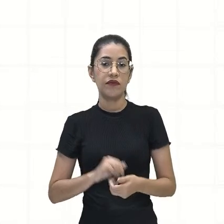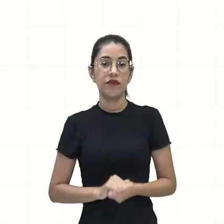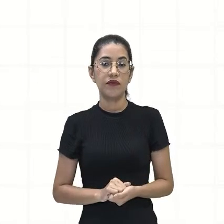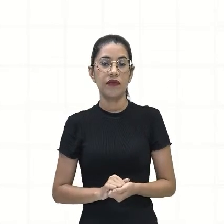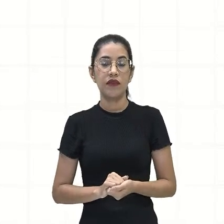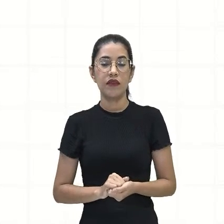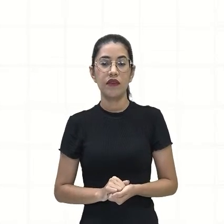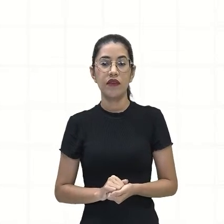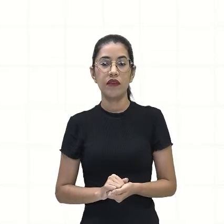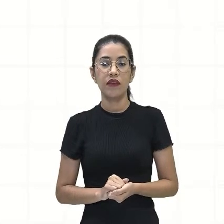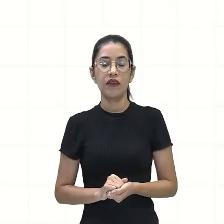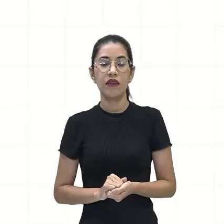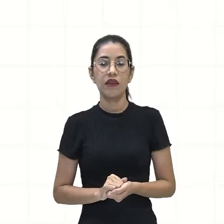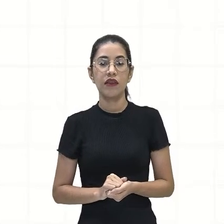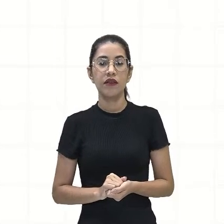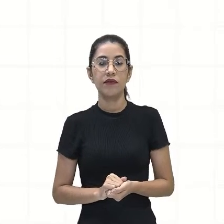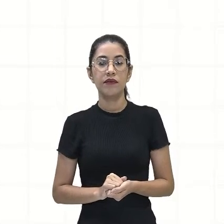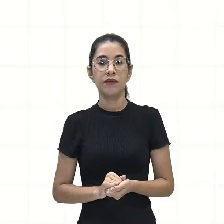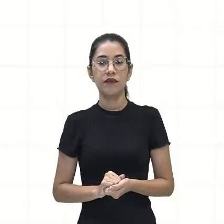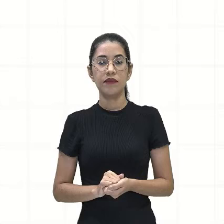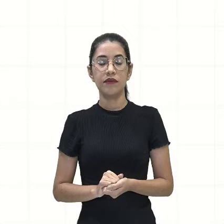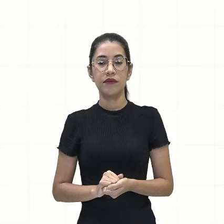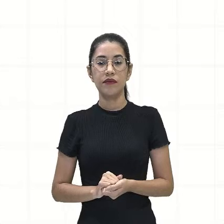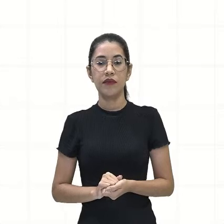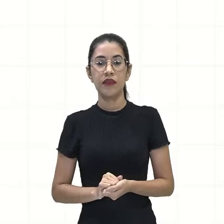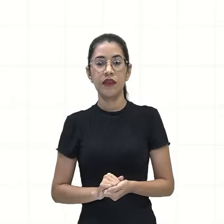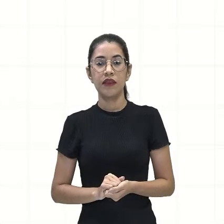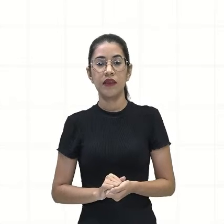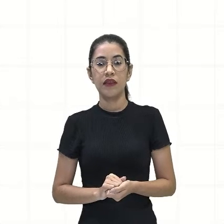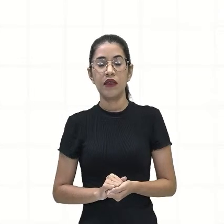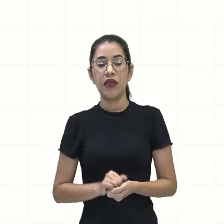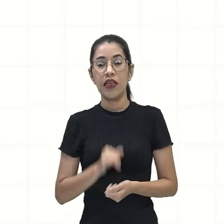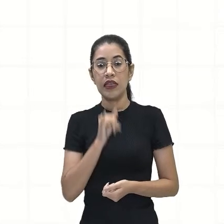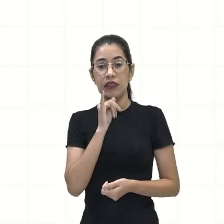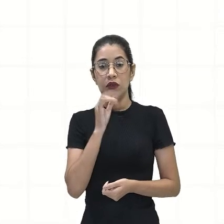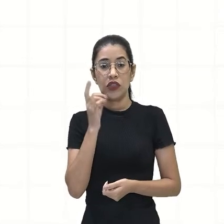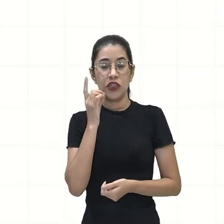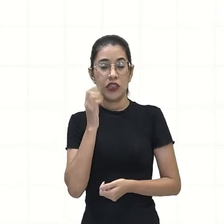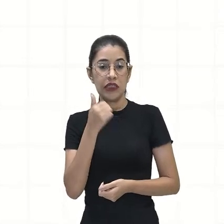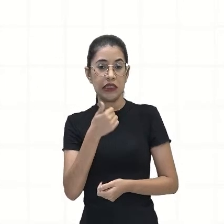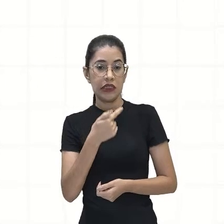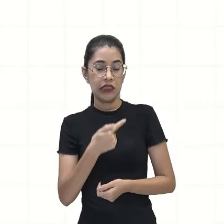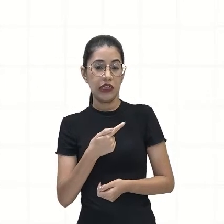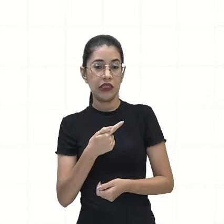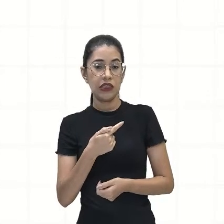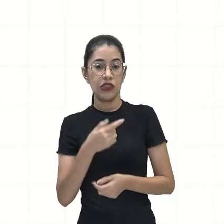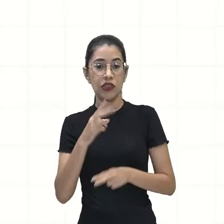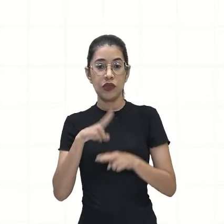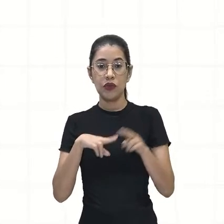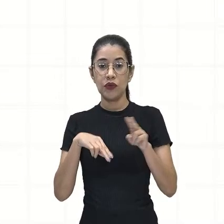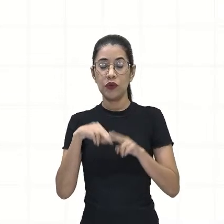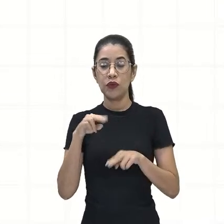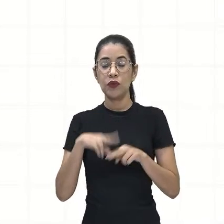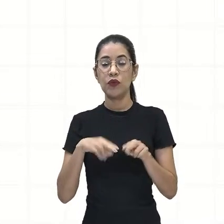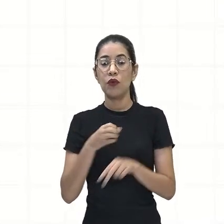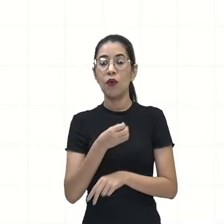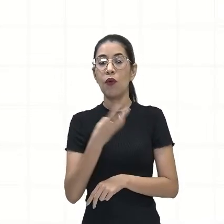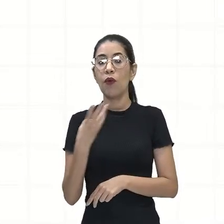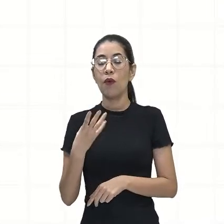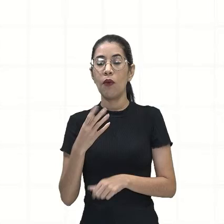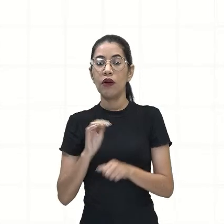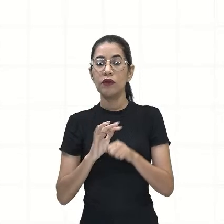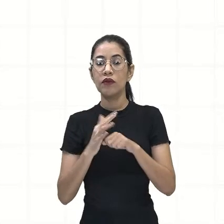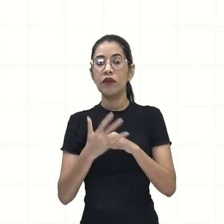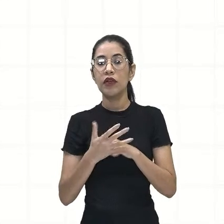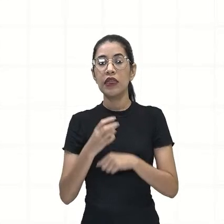Ó, por quê? No dia 17/6, eu tive um total de casos de